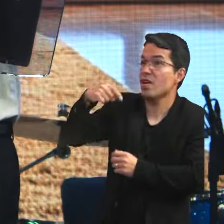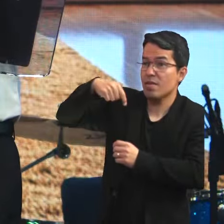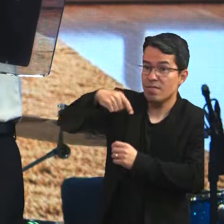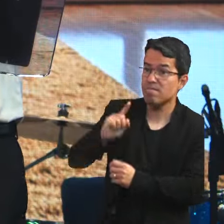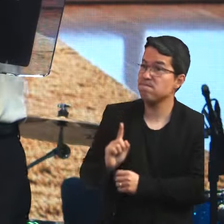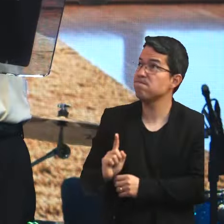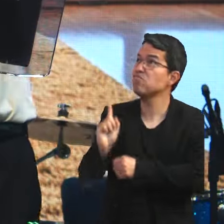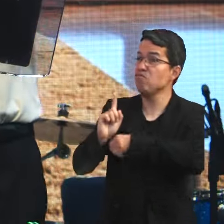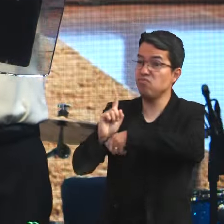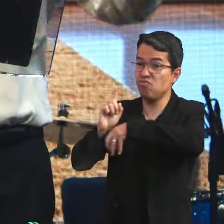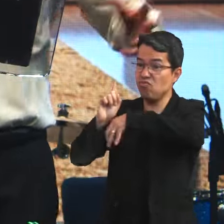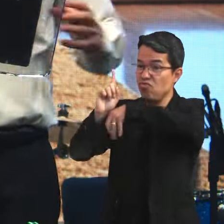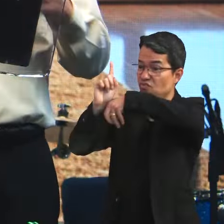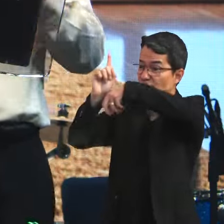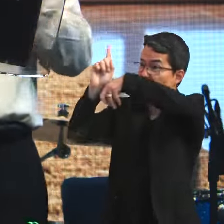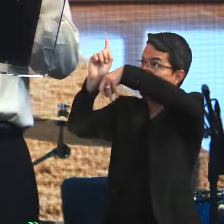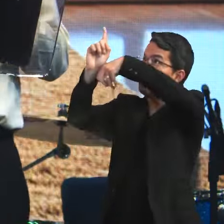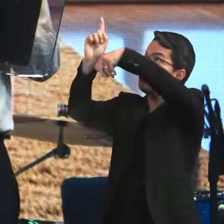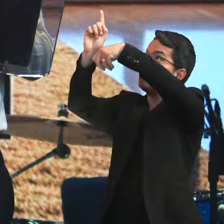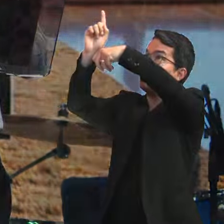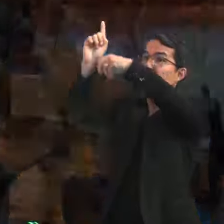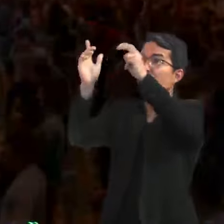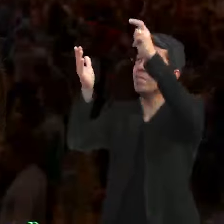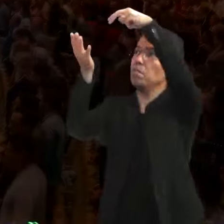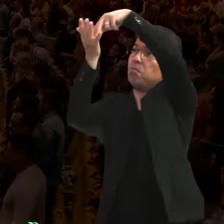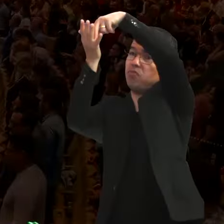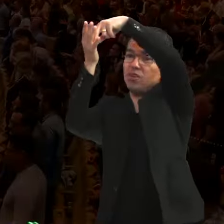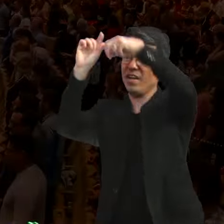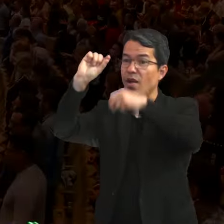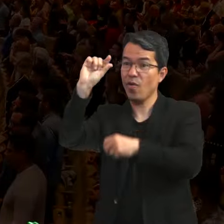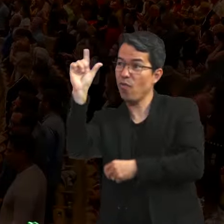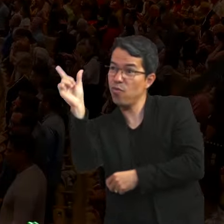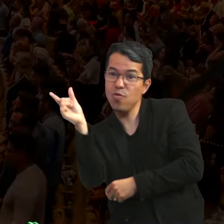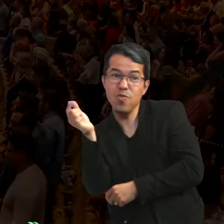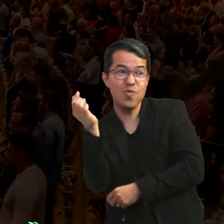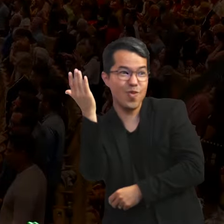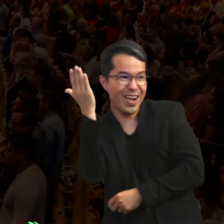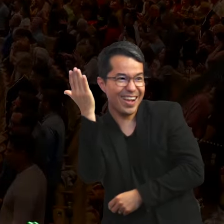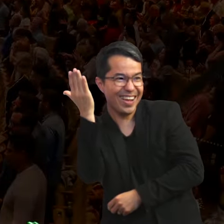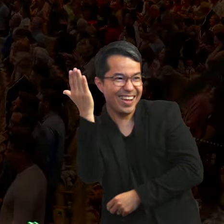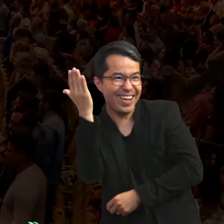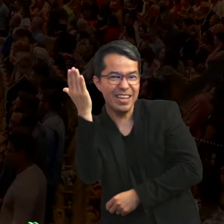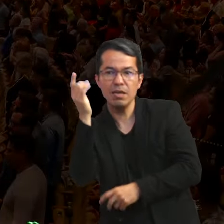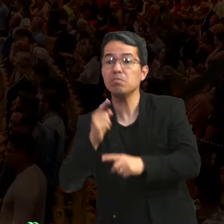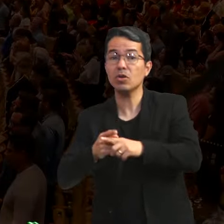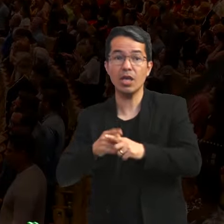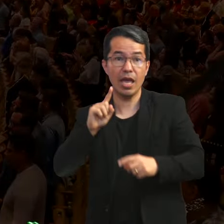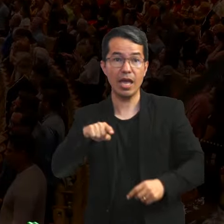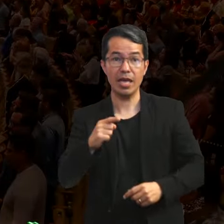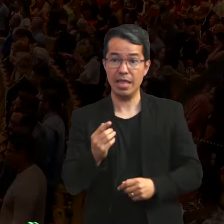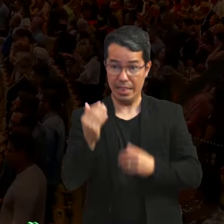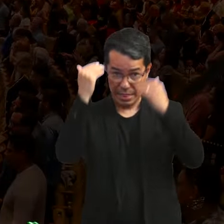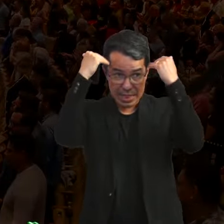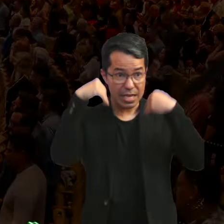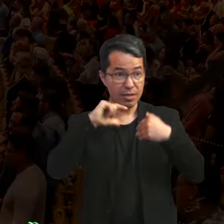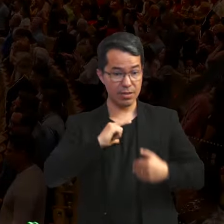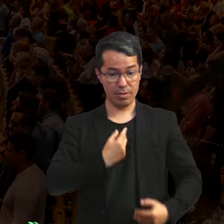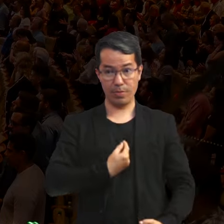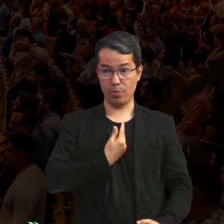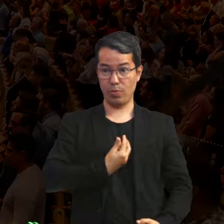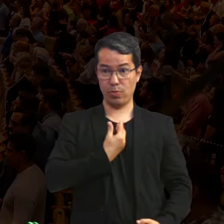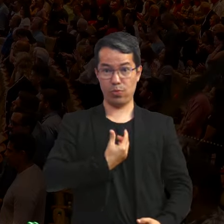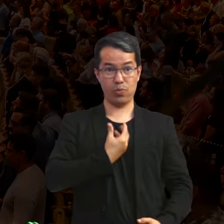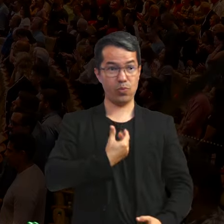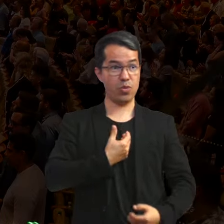foi deo foi resultado de pessoas cheias de paixão significa que